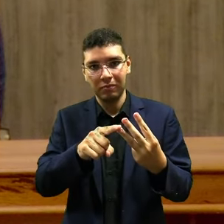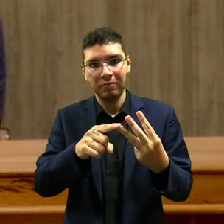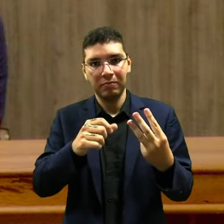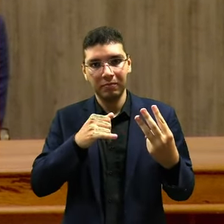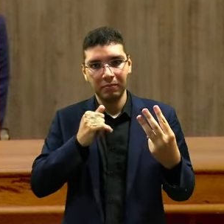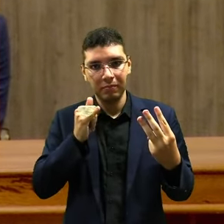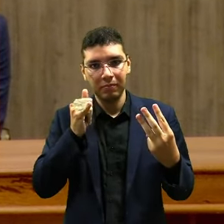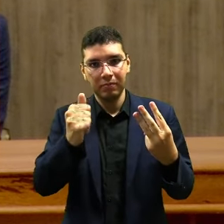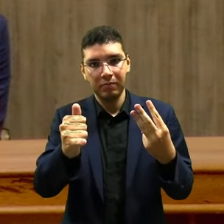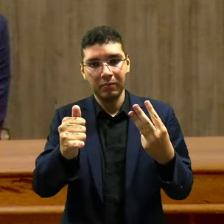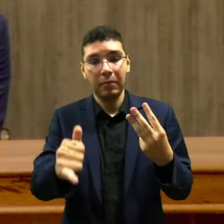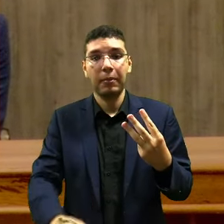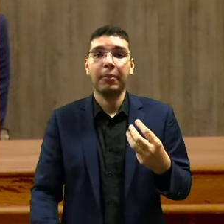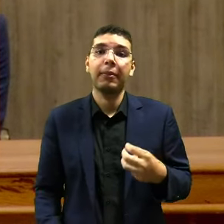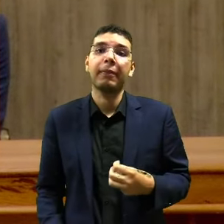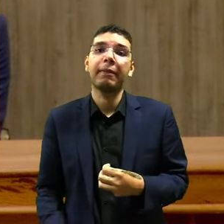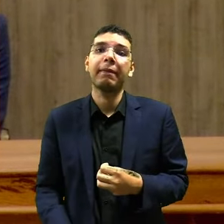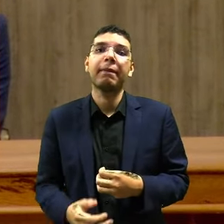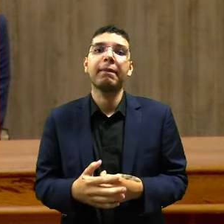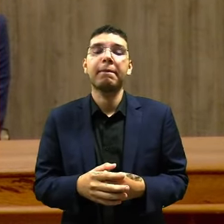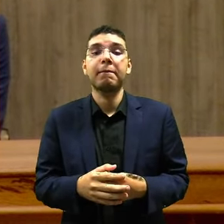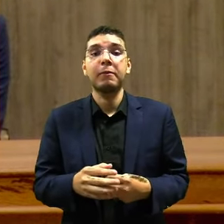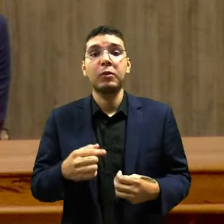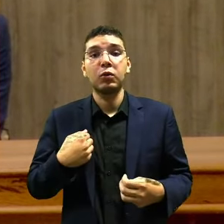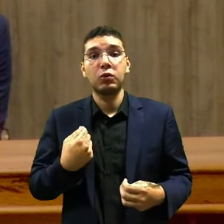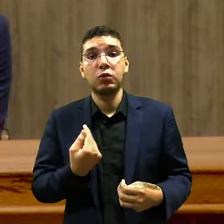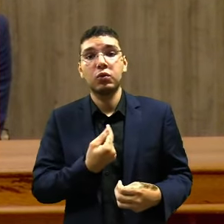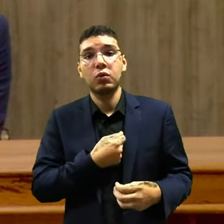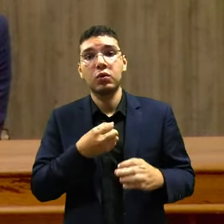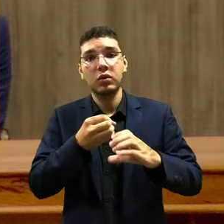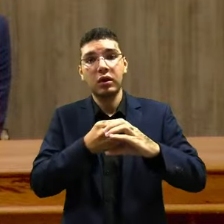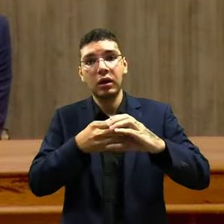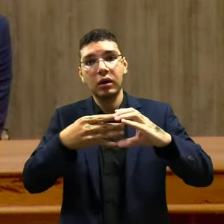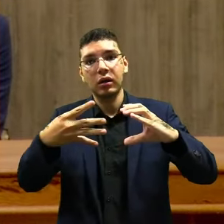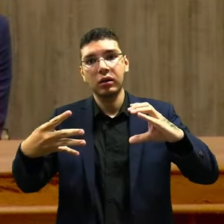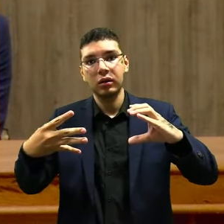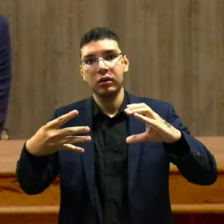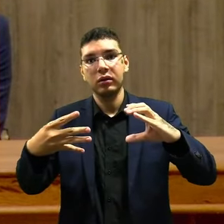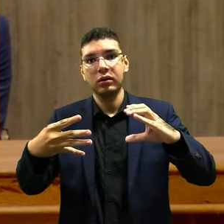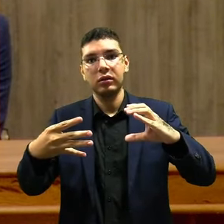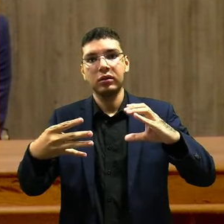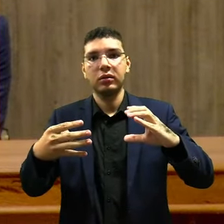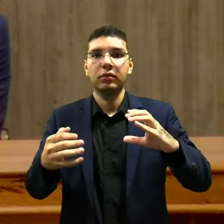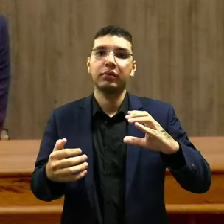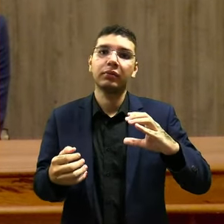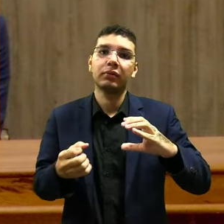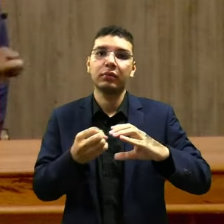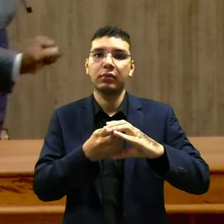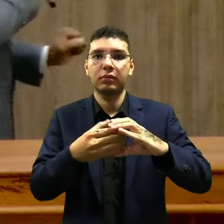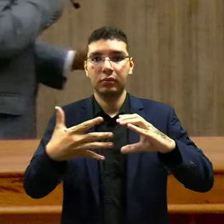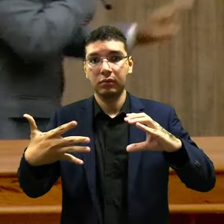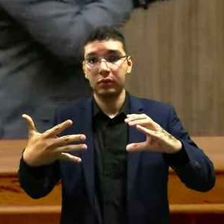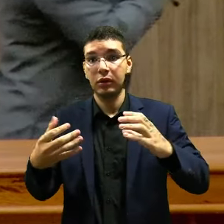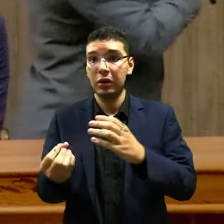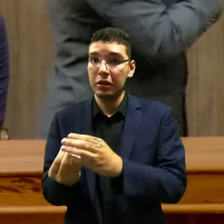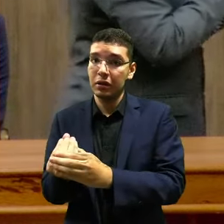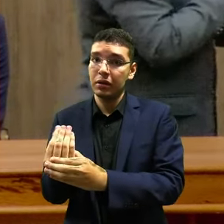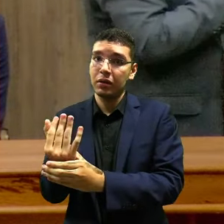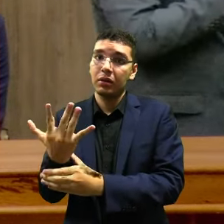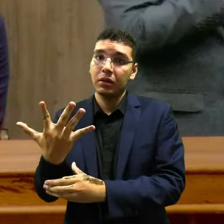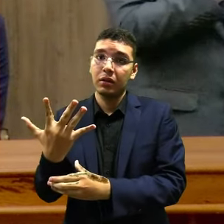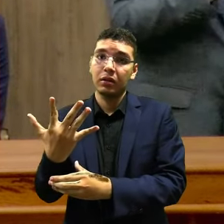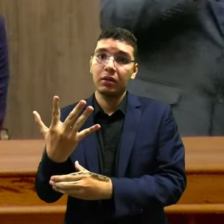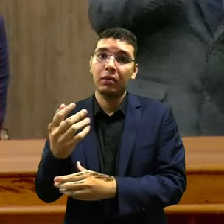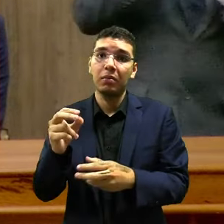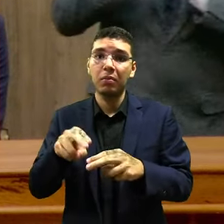vocês a personalid Nosa é formada a professora Sueli sabe disso ela envolve três